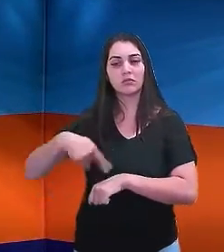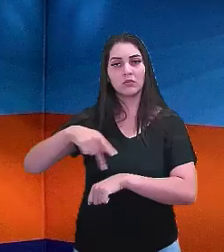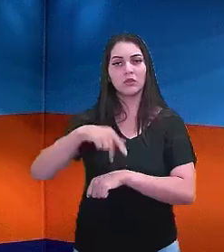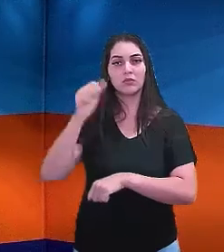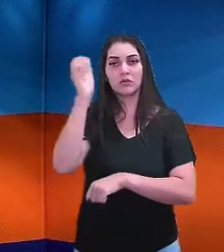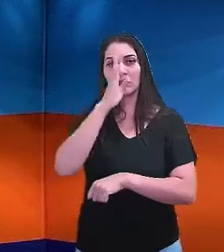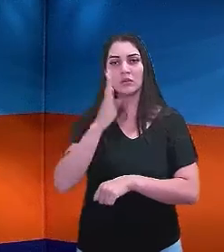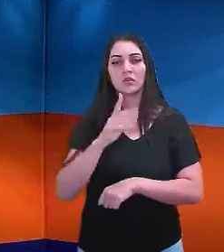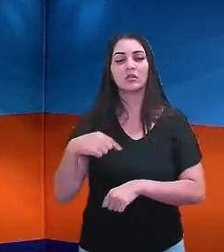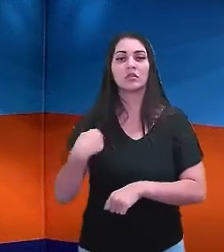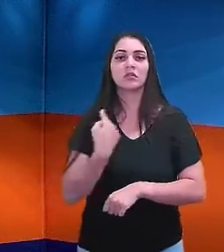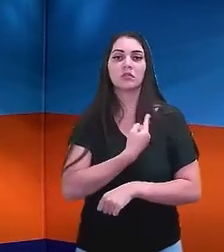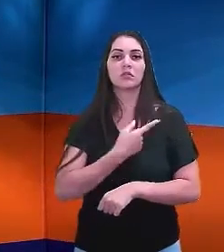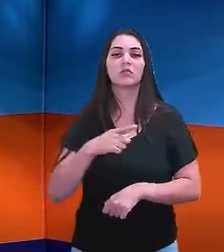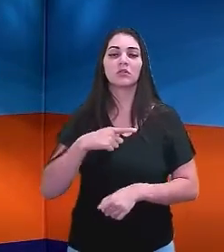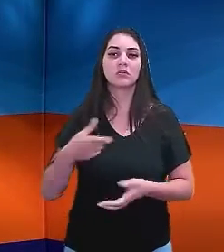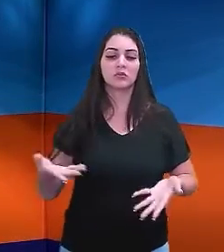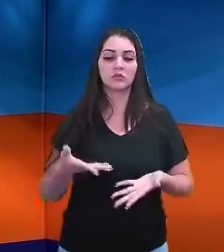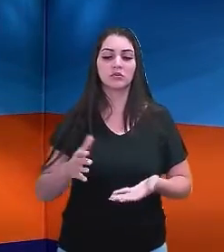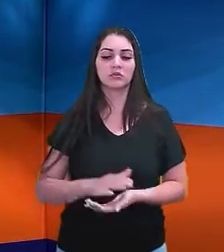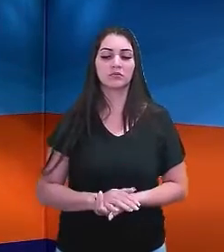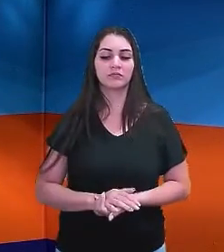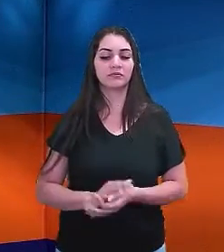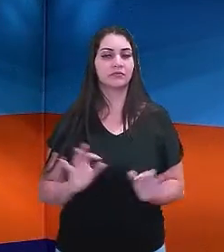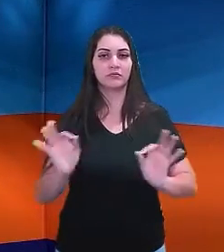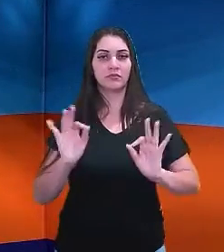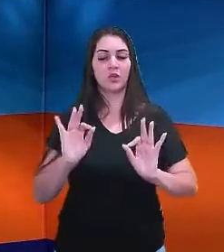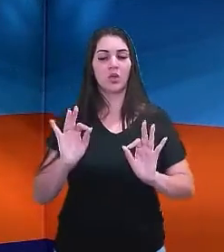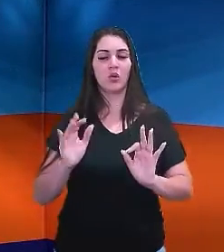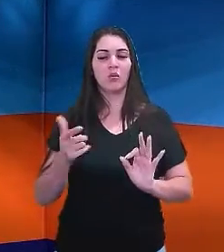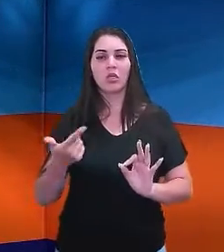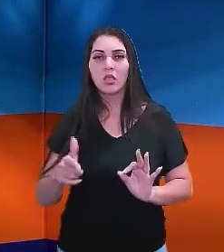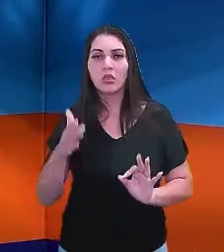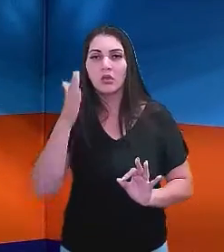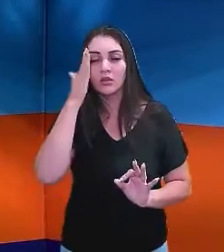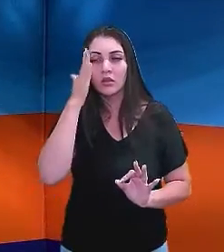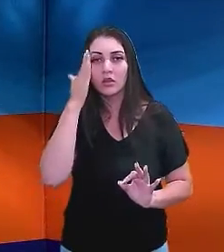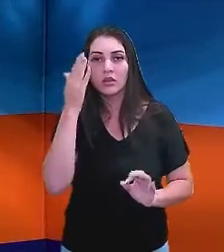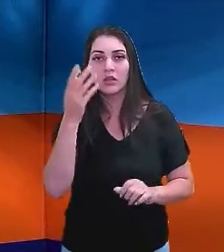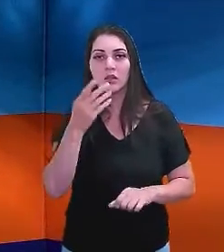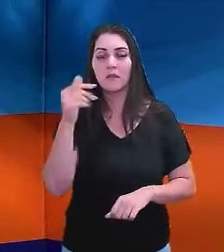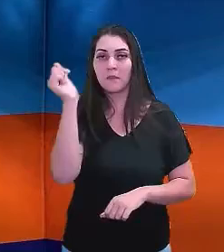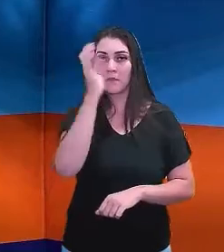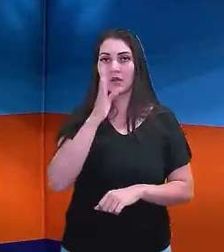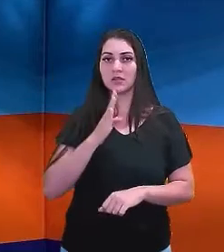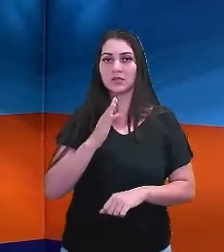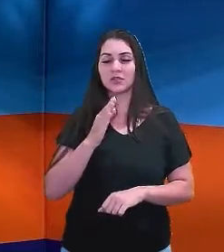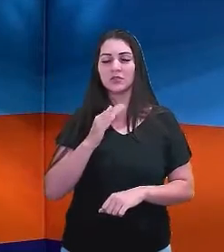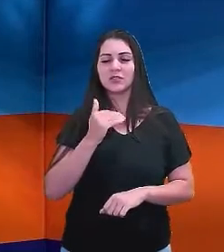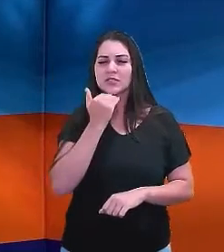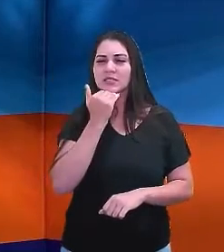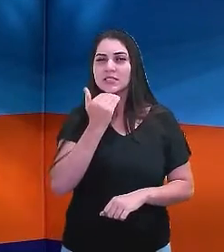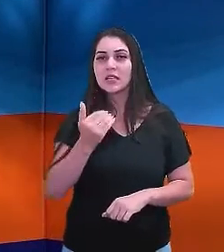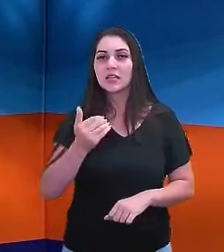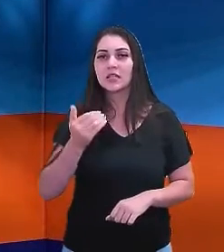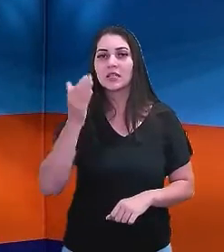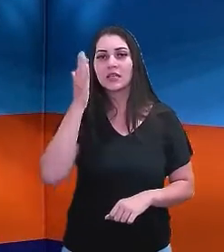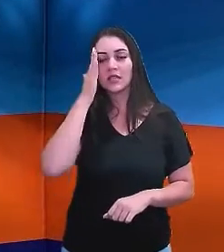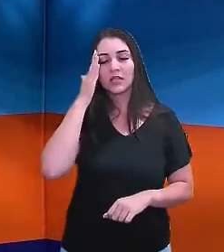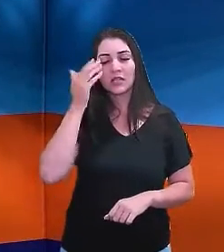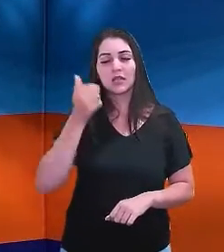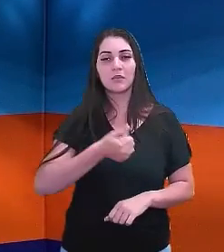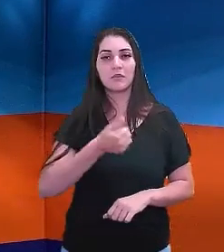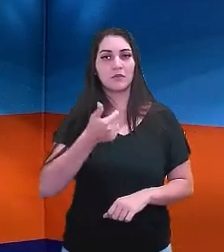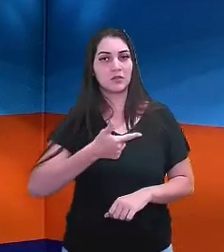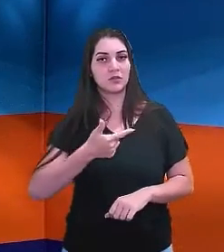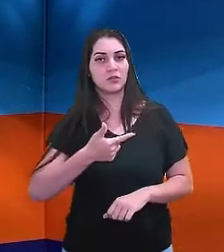brasileiro que nós temos hoje. Então, não tem como entender Brasil sem entender segundo o primeiro reinado